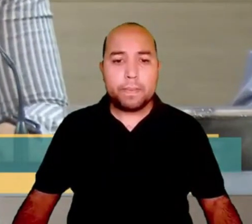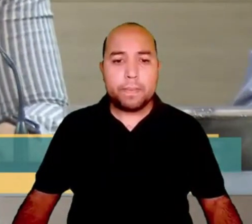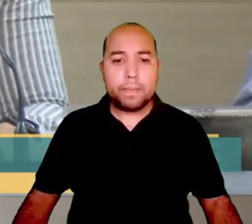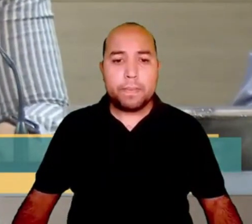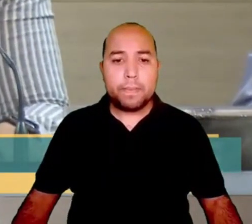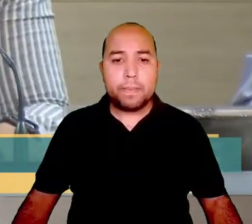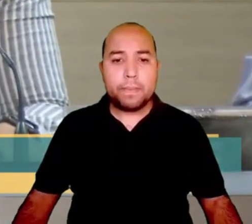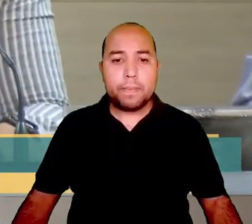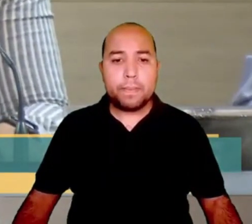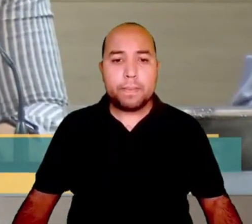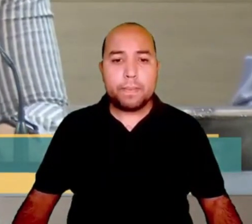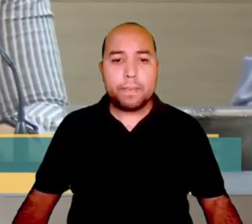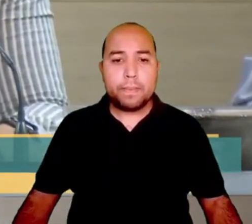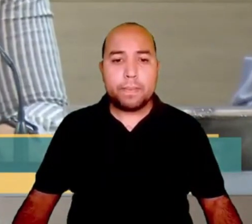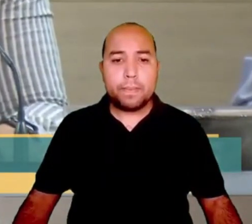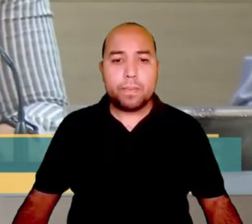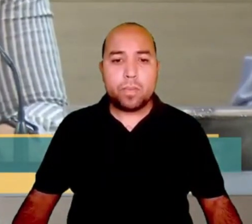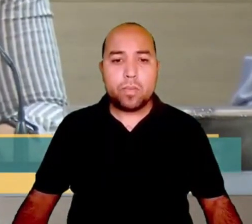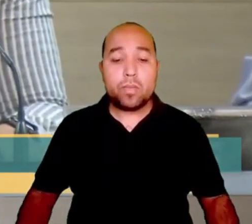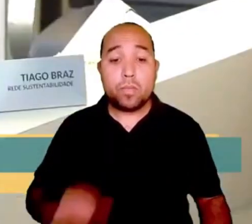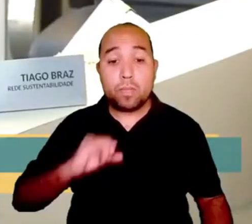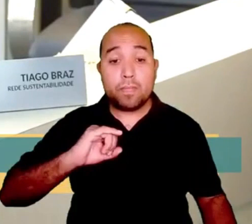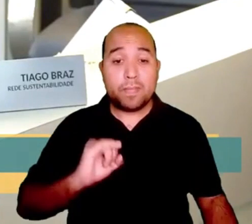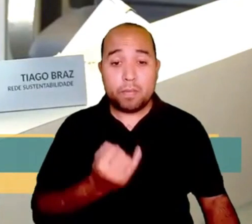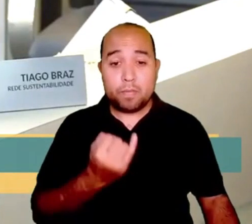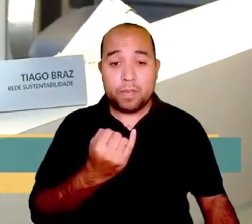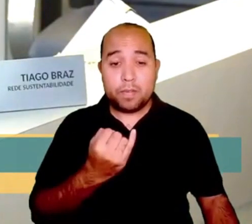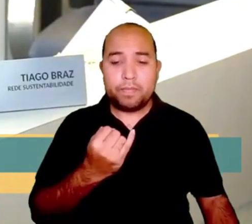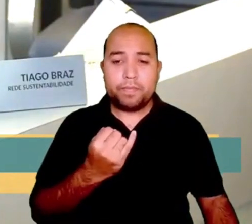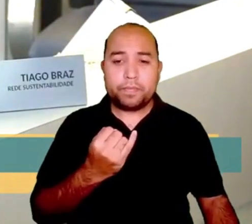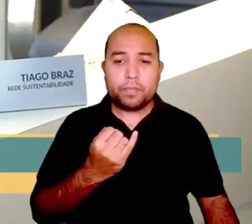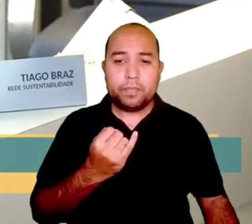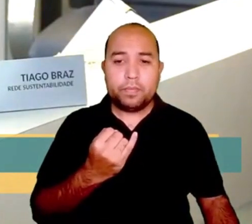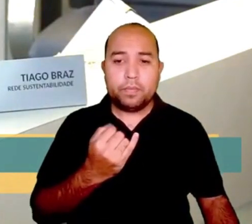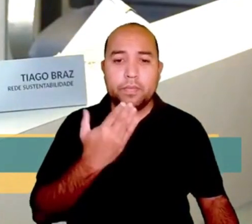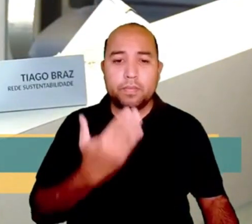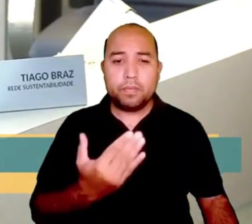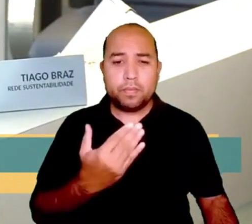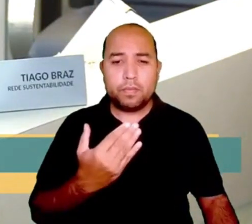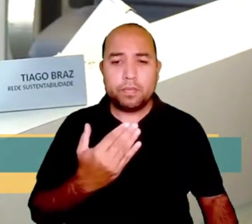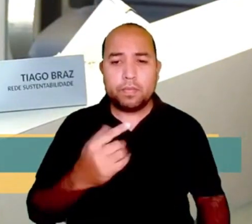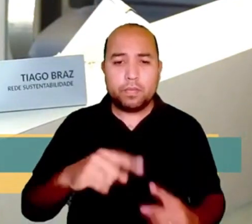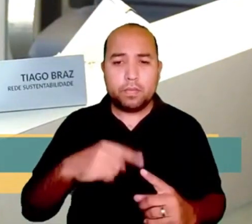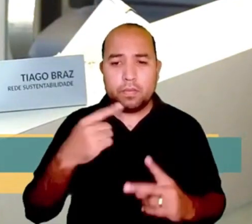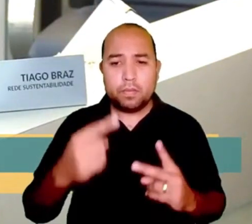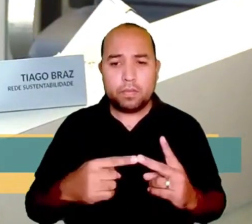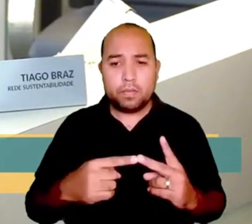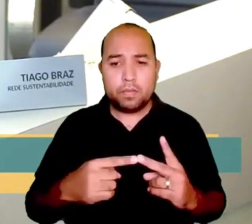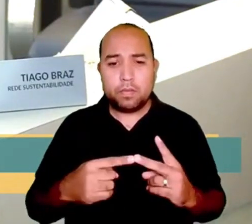Eu quero só aproveitar e pedir que nas próximas vezes isso venha